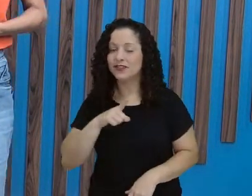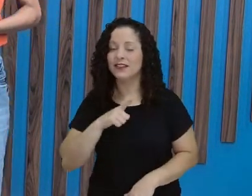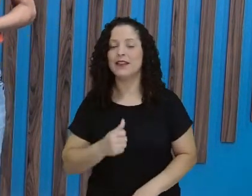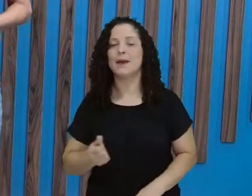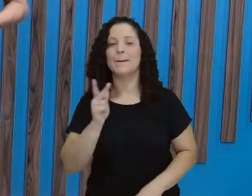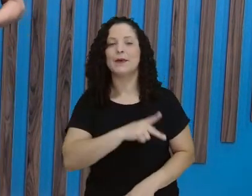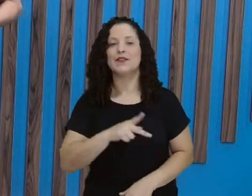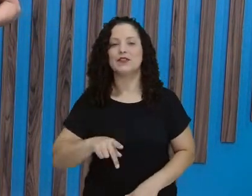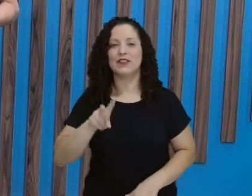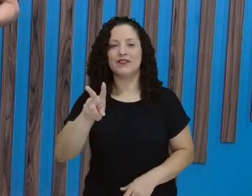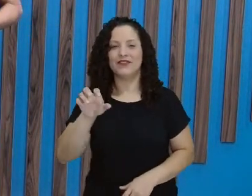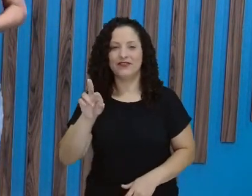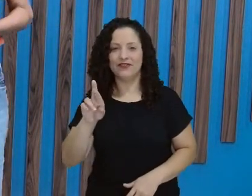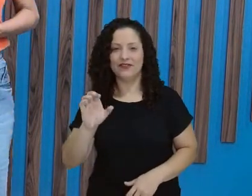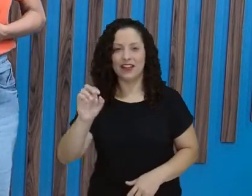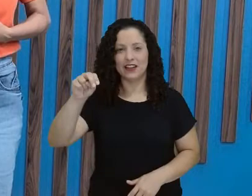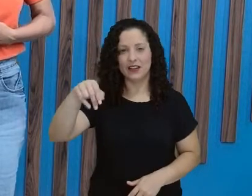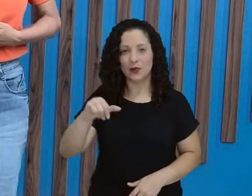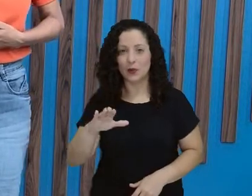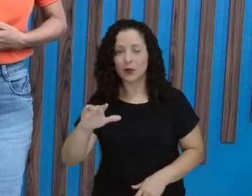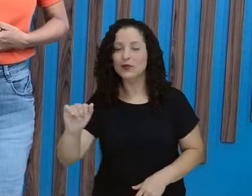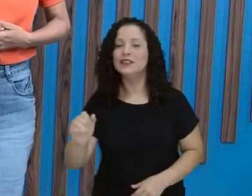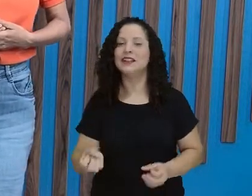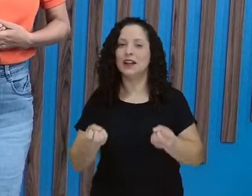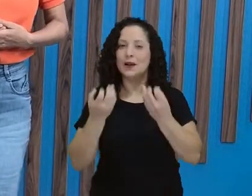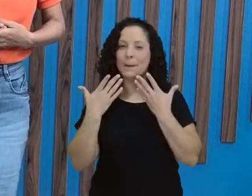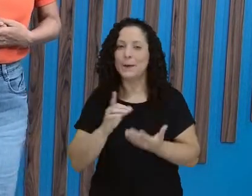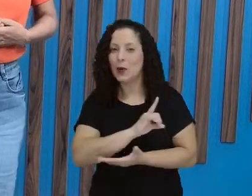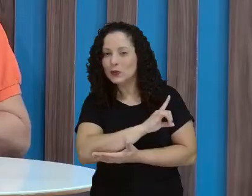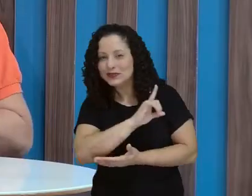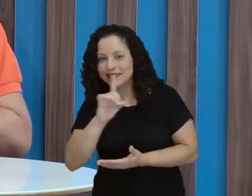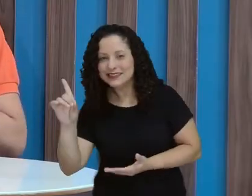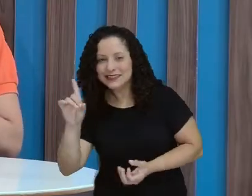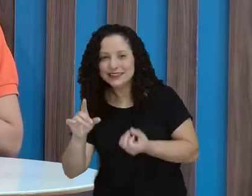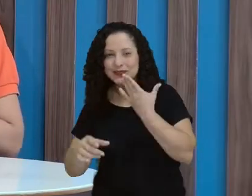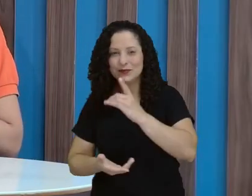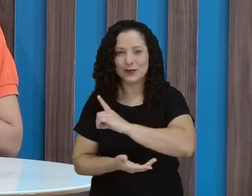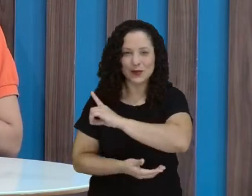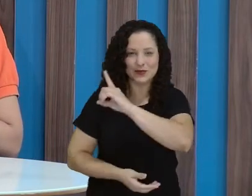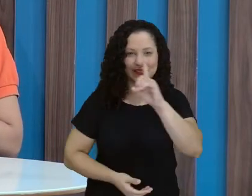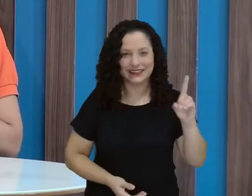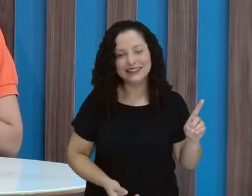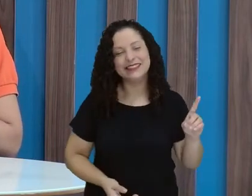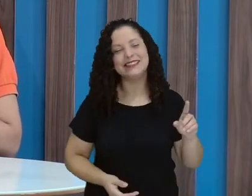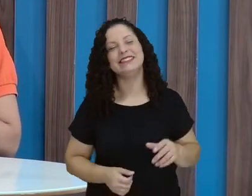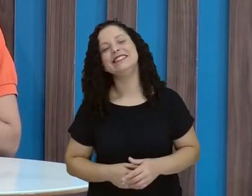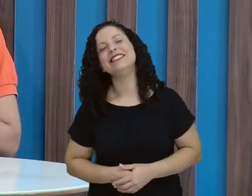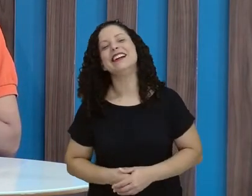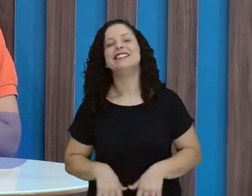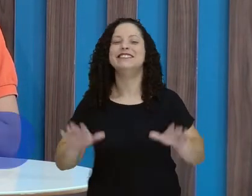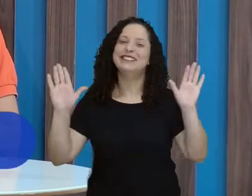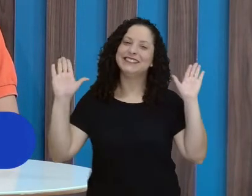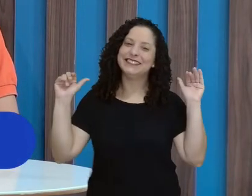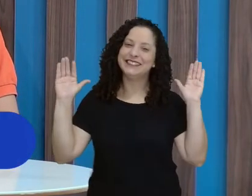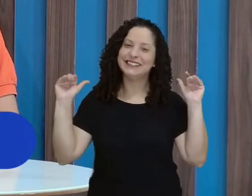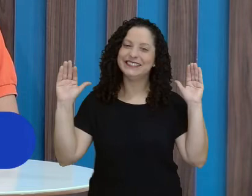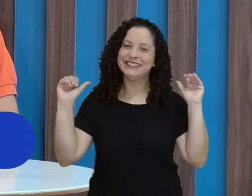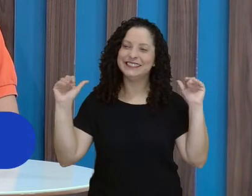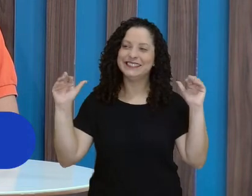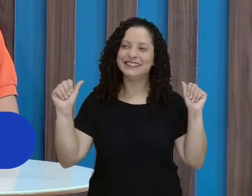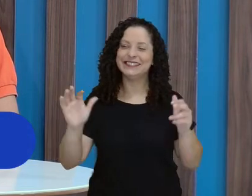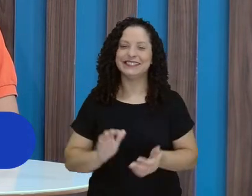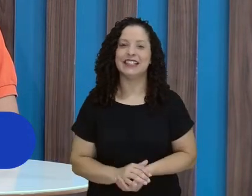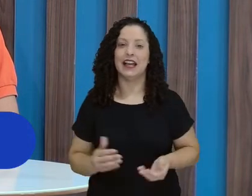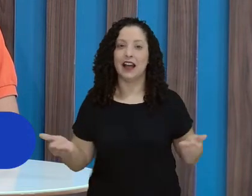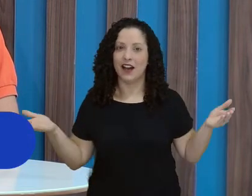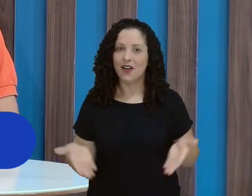Verônica. Bom dia, professora! Bom dia, professora Esté. Bom dia, crianças. Simbora para a